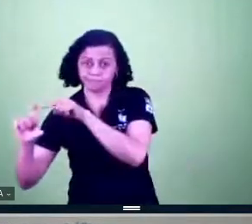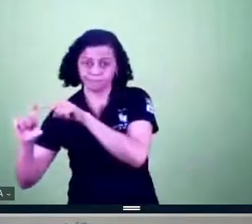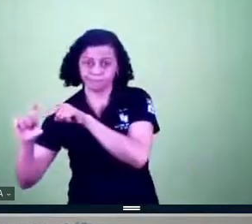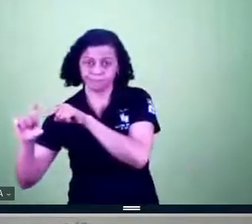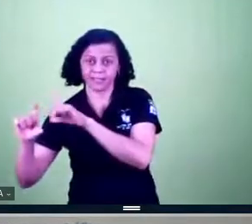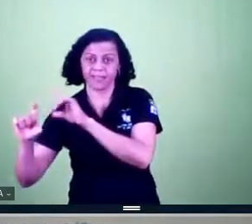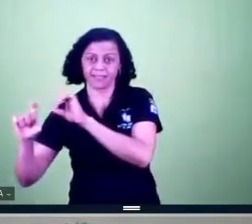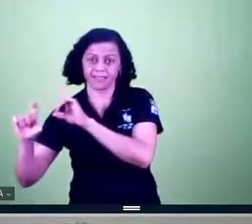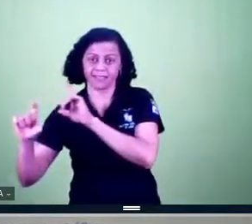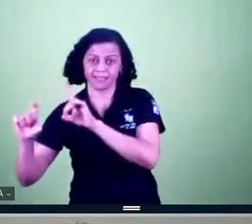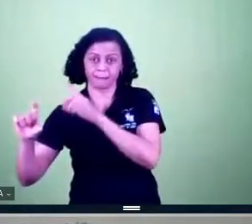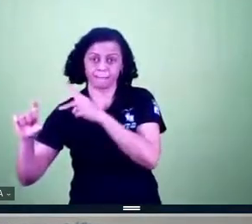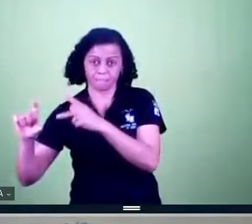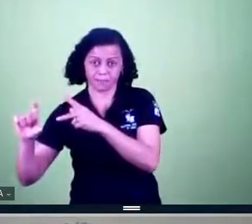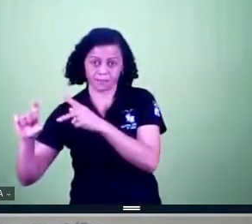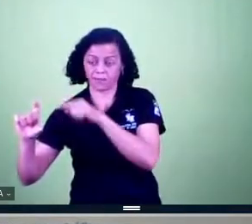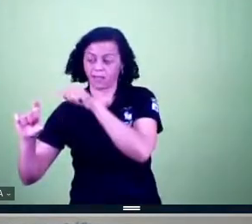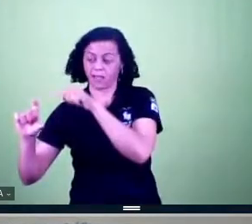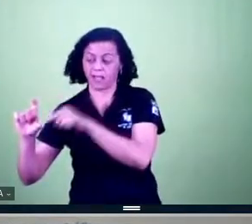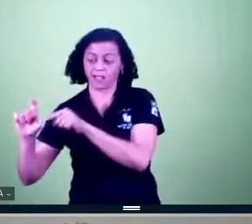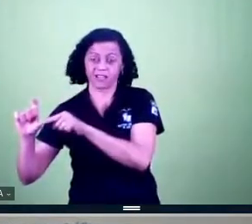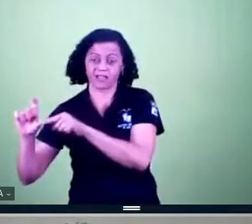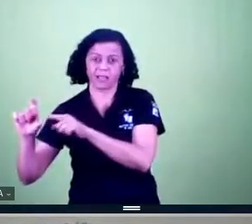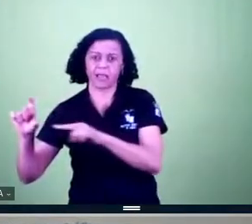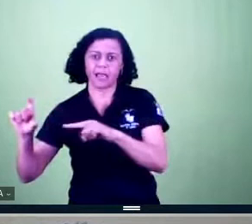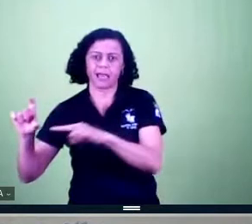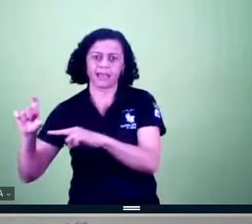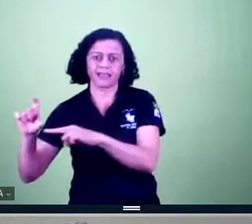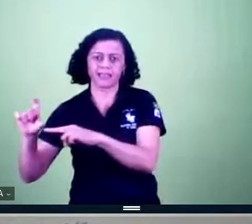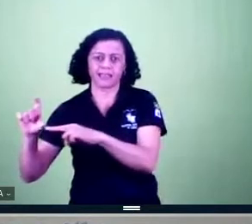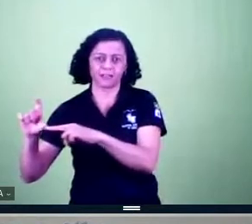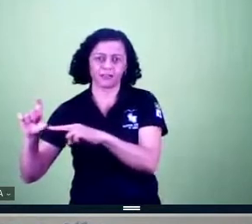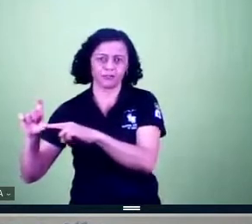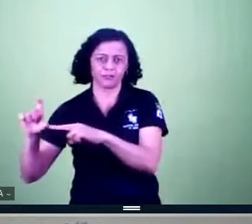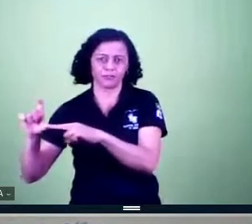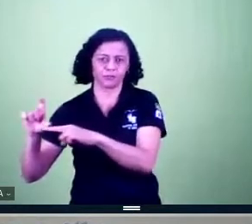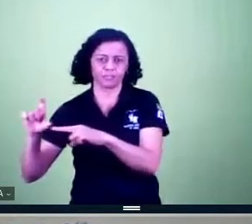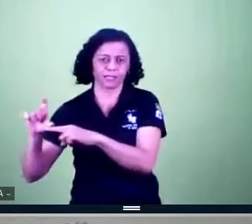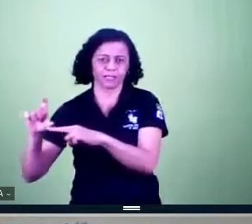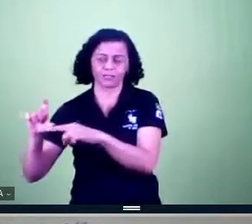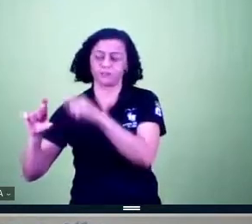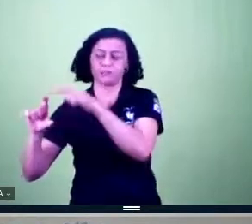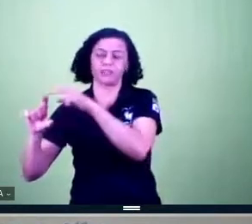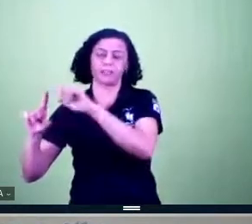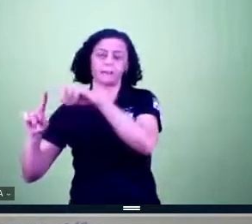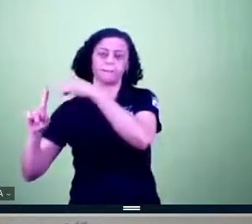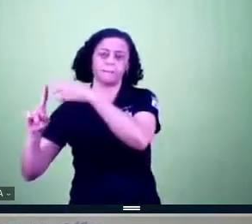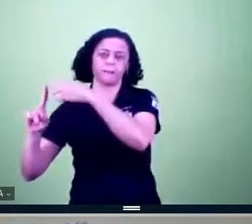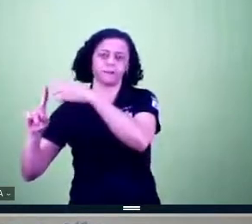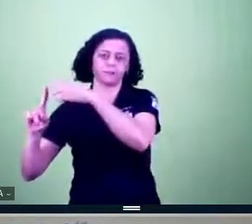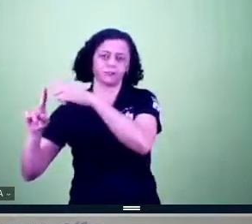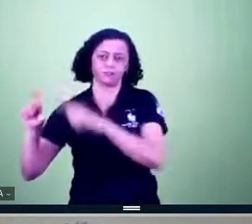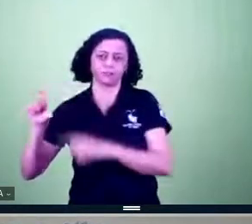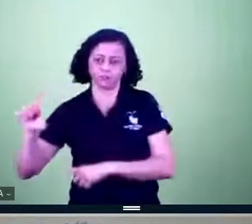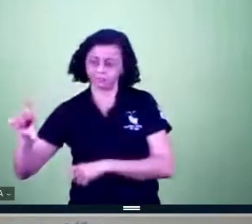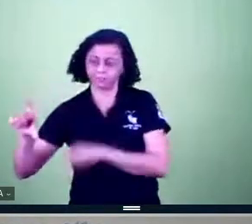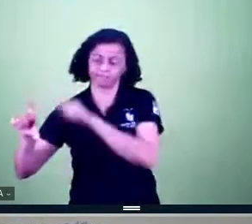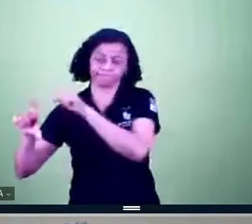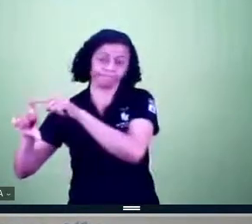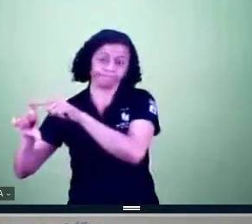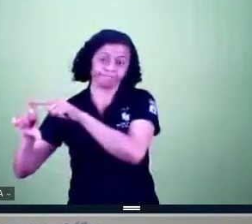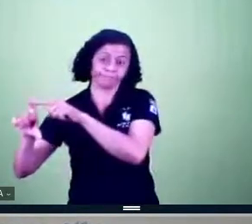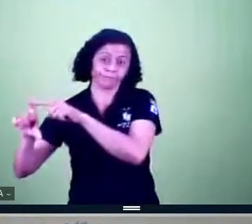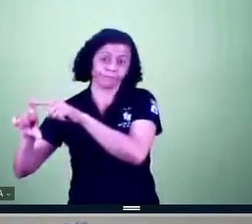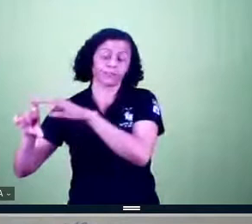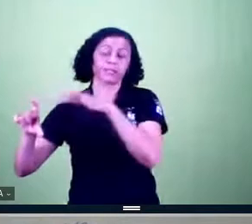minha fonte entre o terminal negativo e o positivo vai ser de 100 volts. Se eu medir do negativo para o positivo, eu